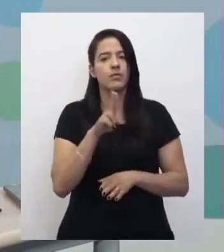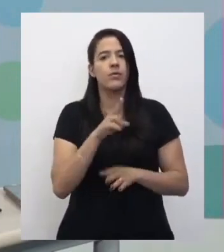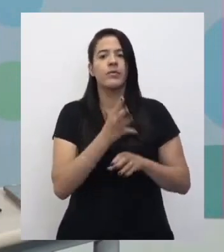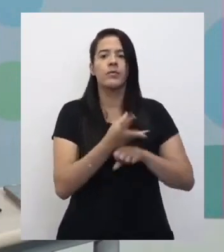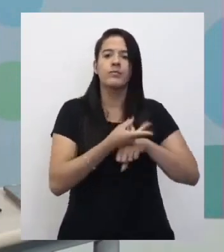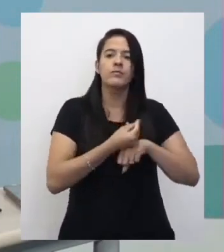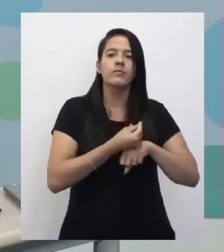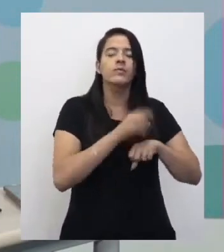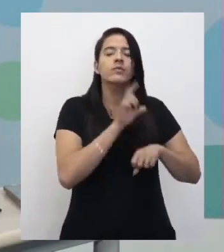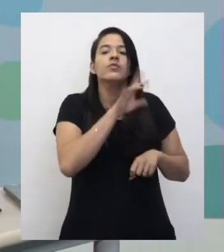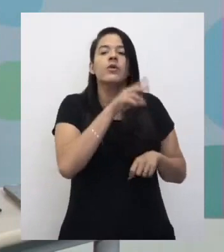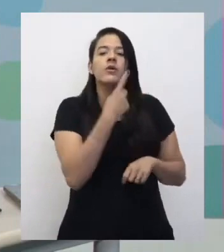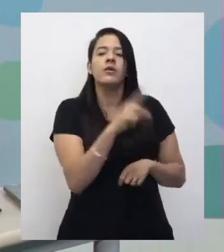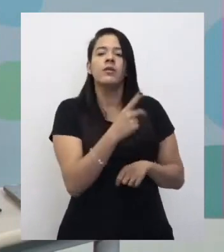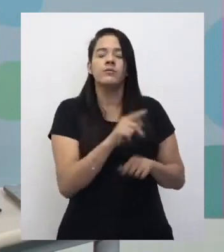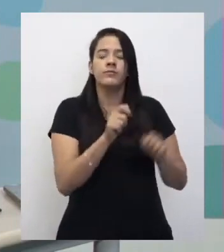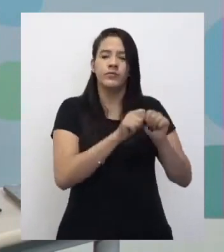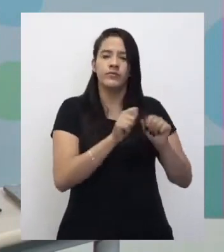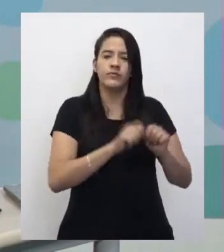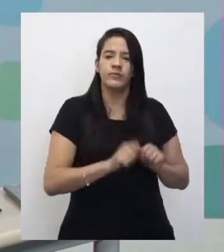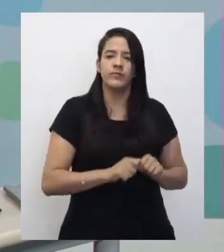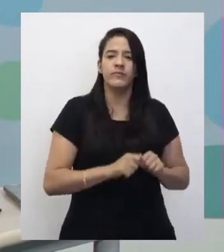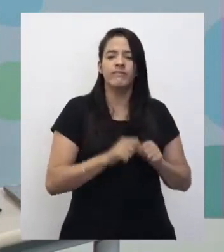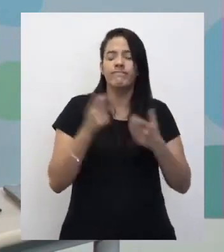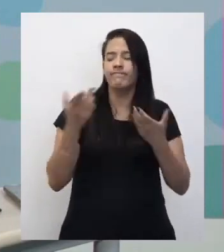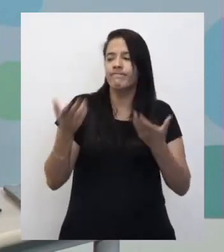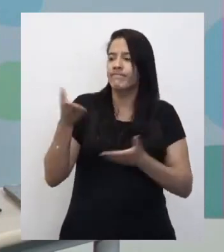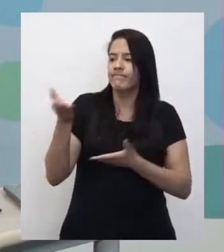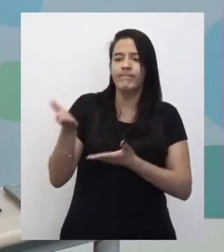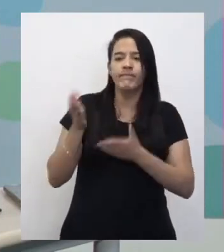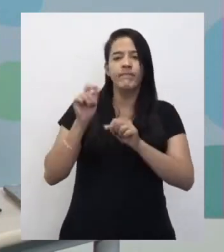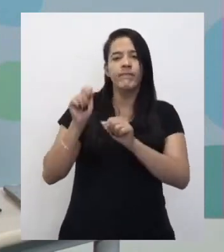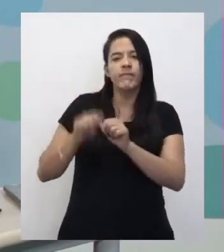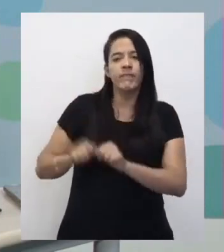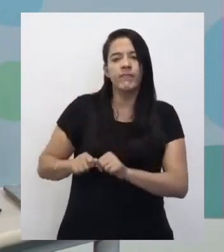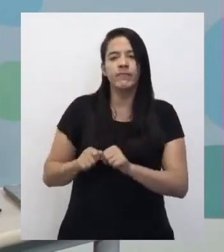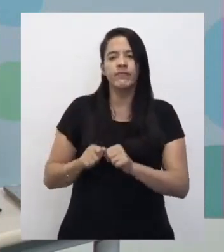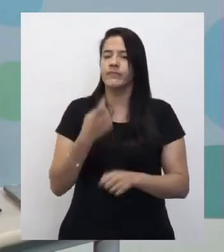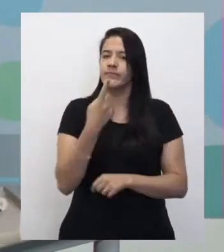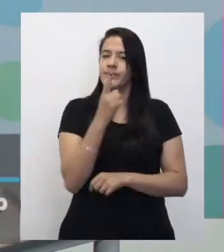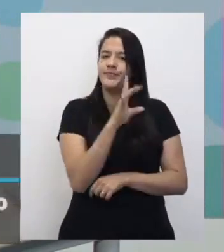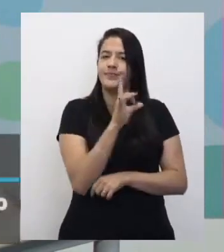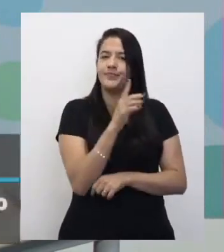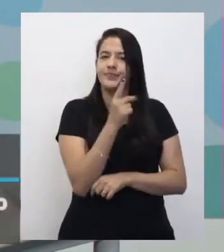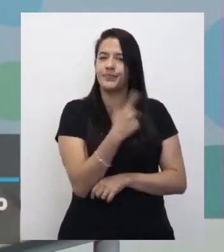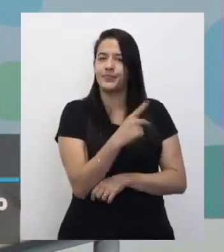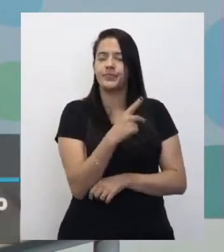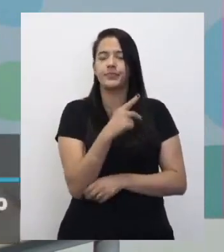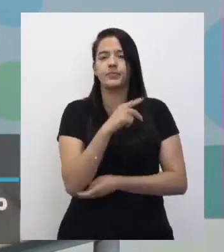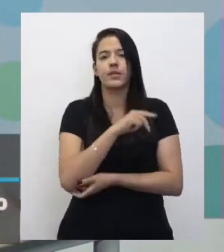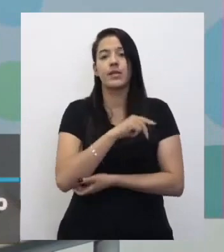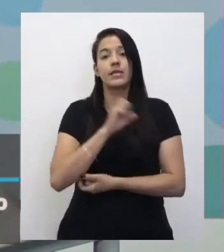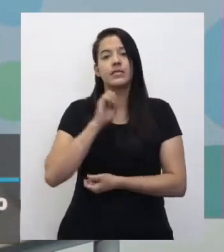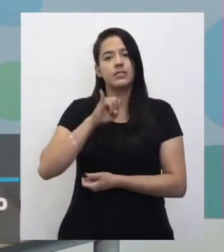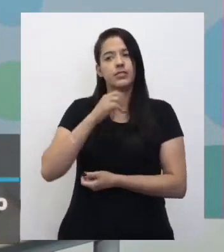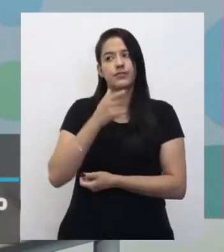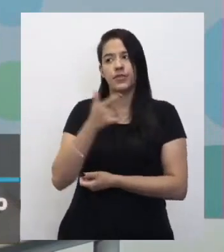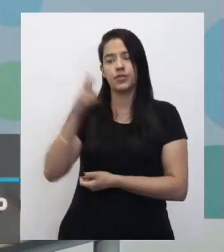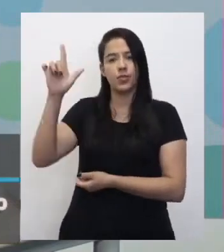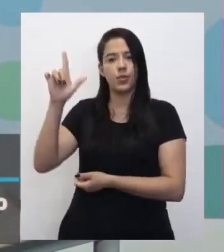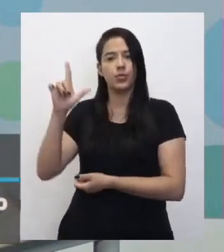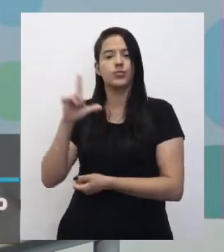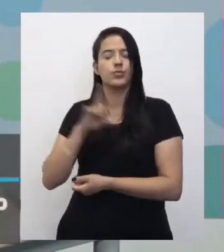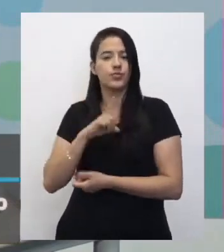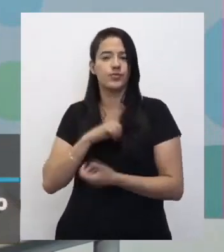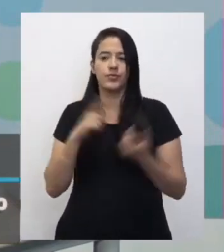poderiam produzir aquele determinado produto. E mais, se houvesse um outro artesão que fazia o